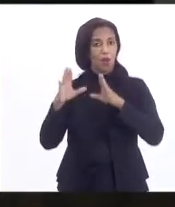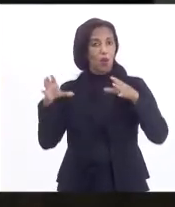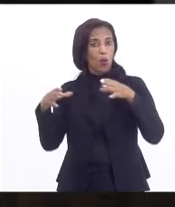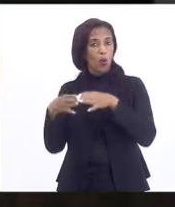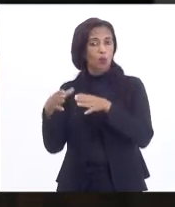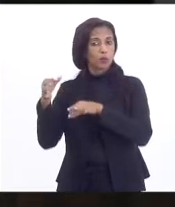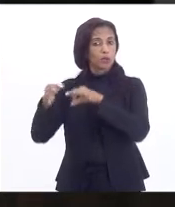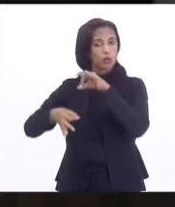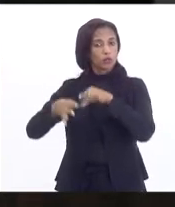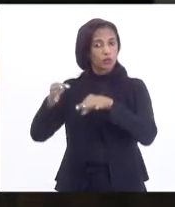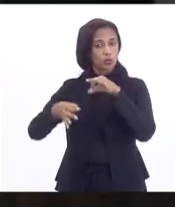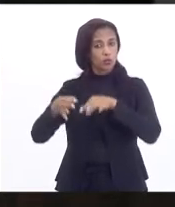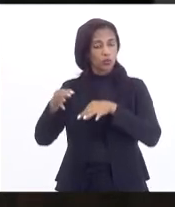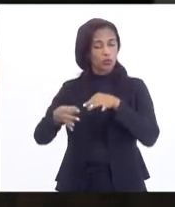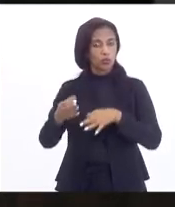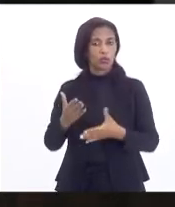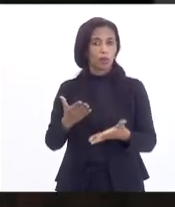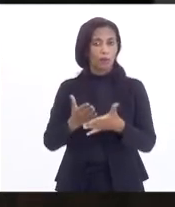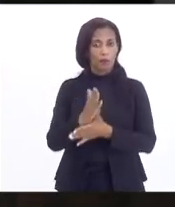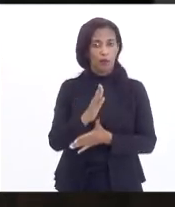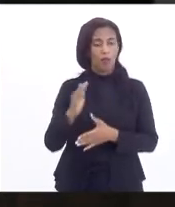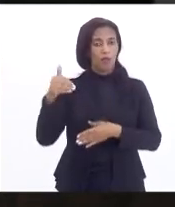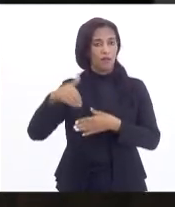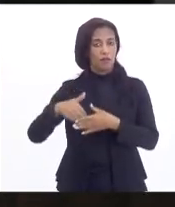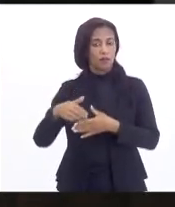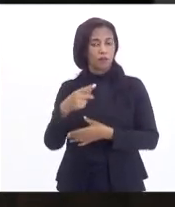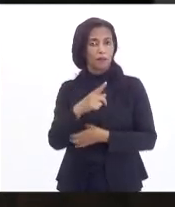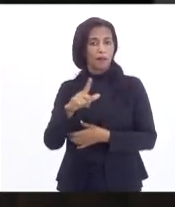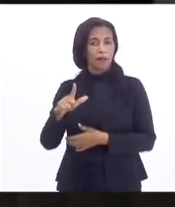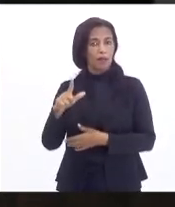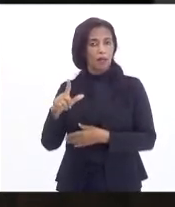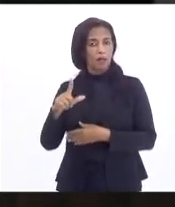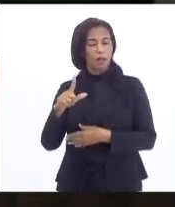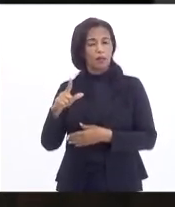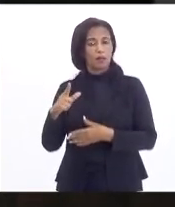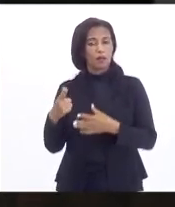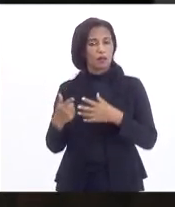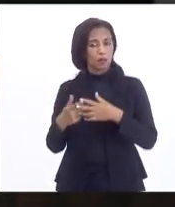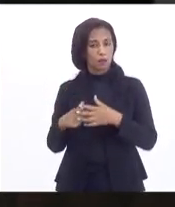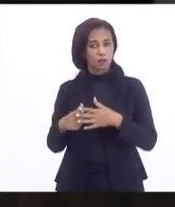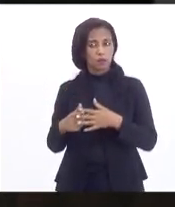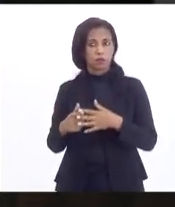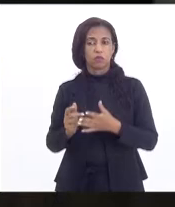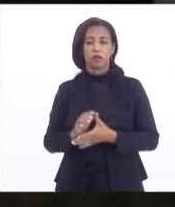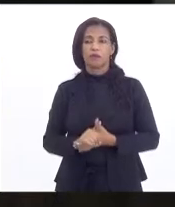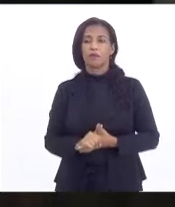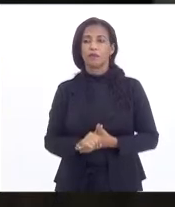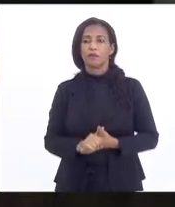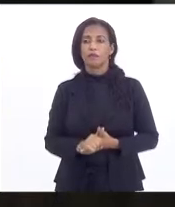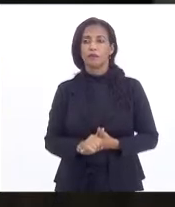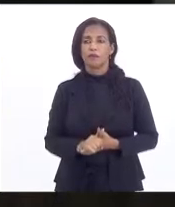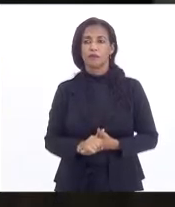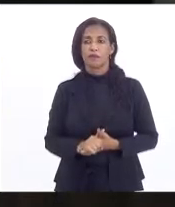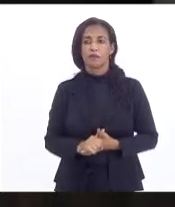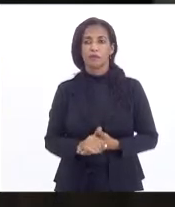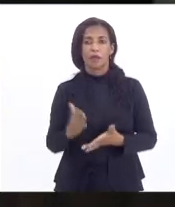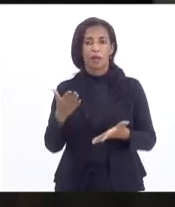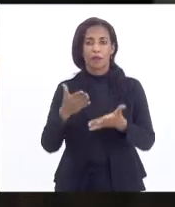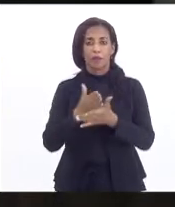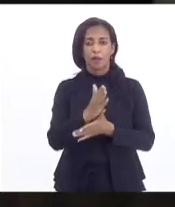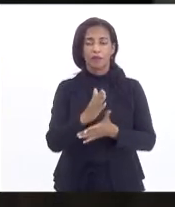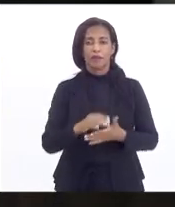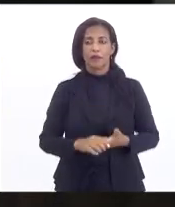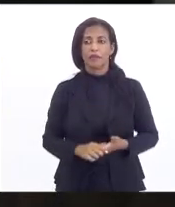Constituição e Justiça. Senhores que aprovam, permaneçam como estão, aprovado. Em votação, projeto assim emendado. Senhores que aprovam, permaneçam como estão,